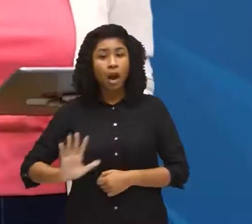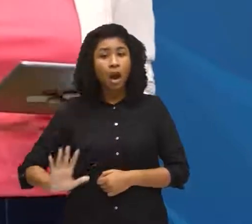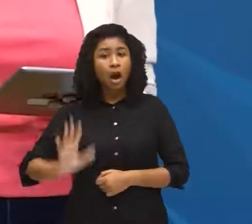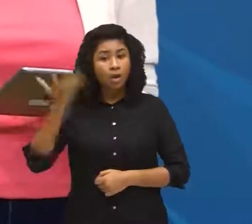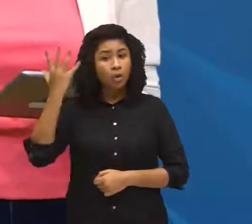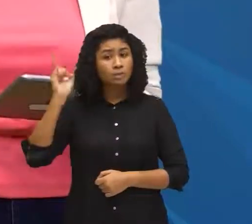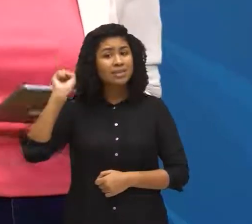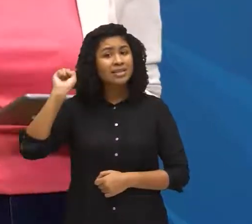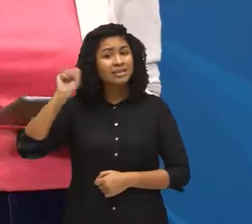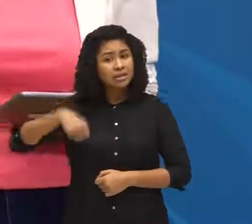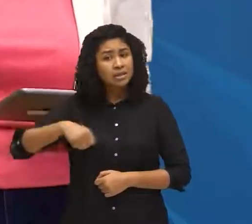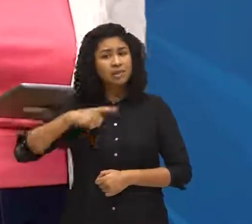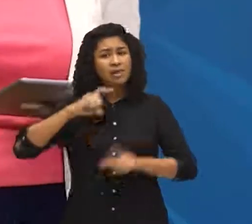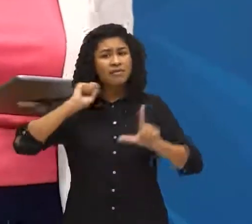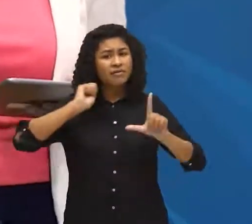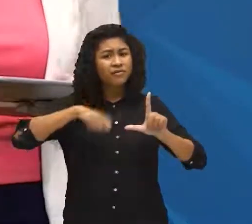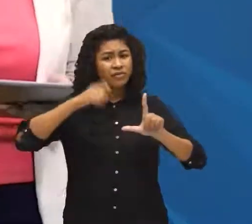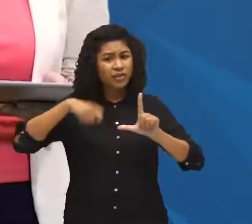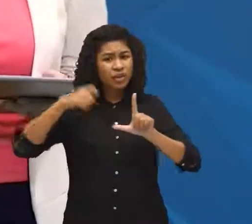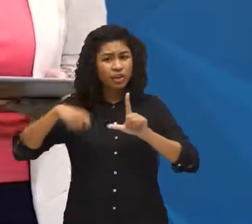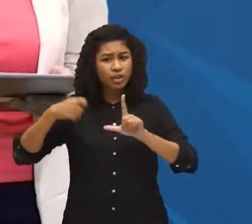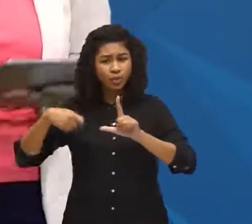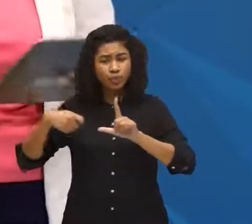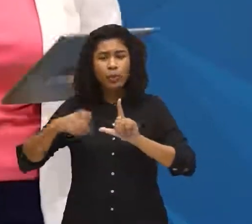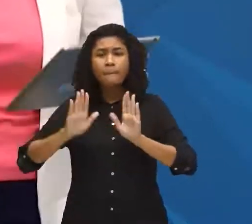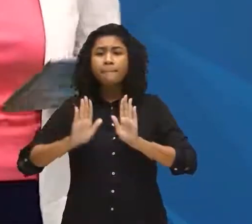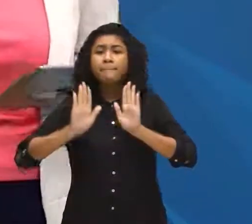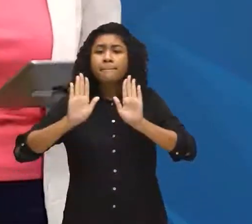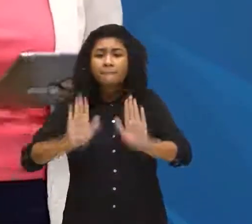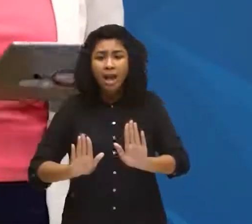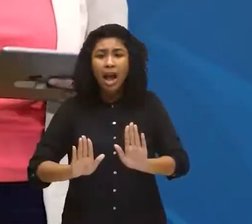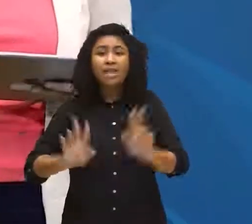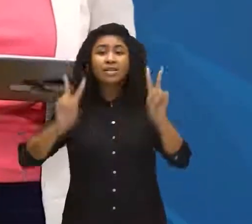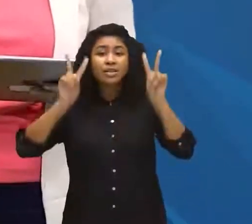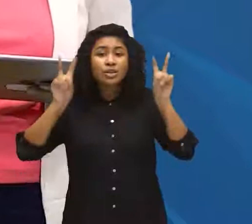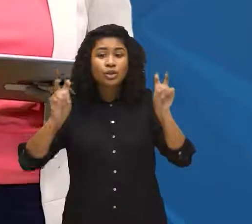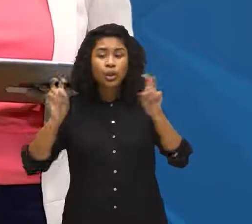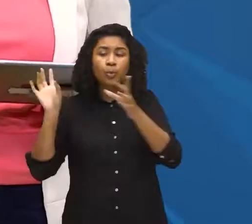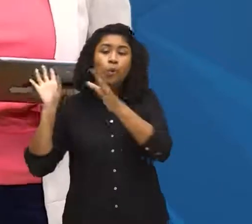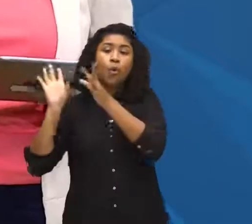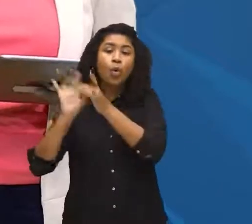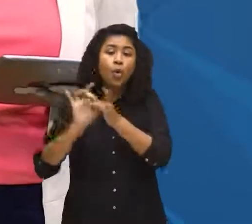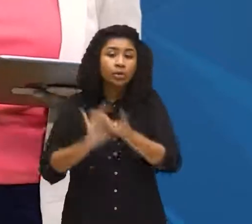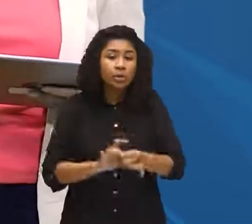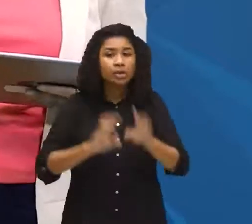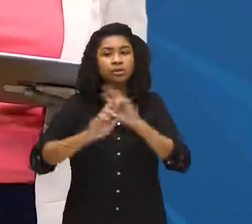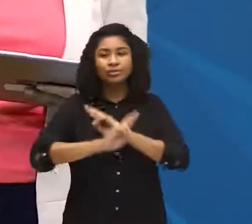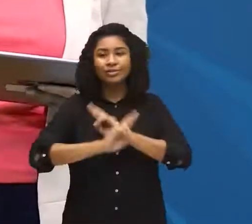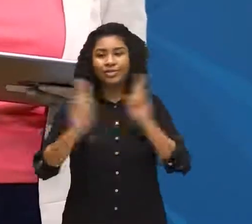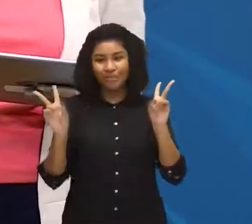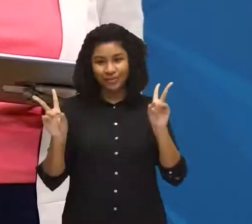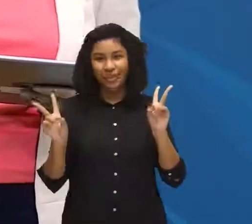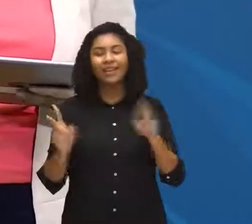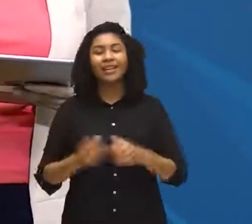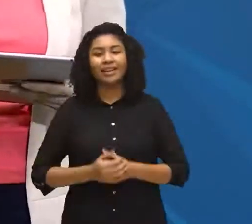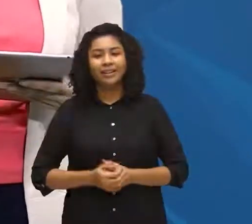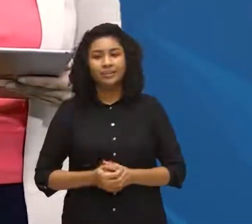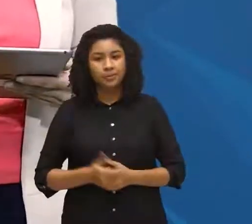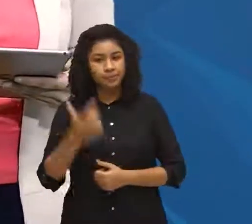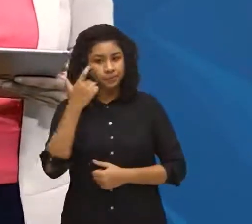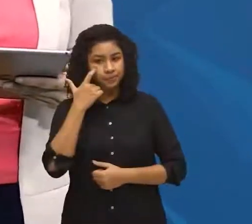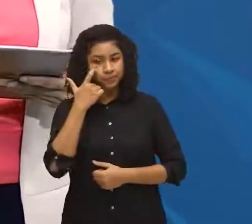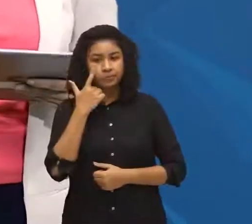episódio, existe vídeos, mas ela trata daquele tipo de fake news que traz contextos diferentes, né? Então, a primeira parte do